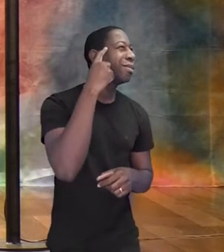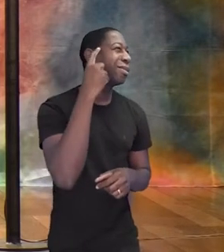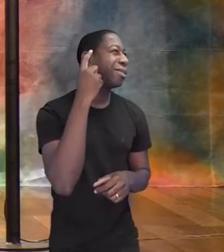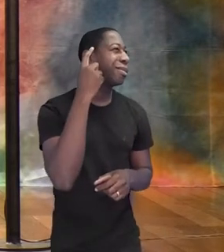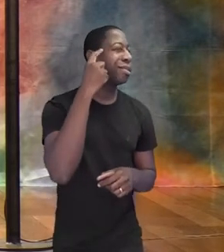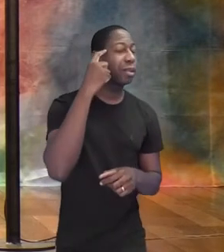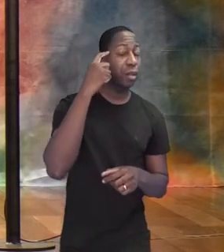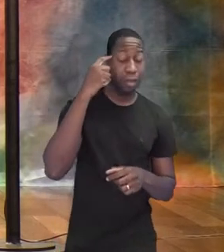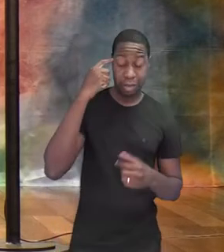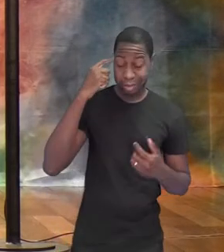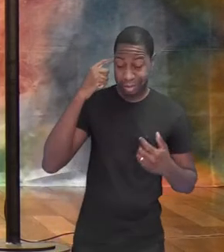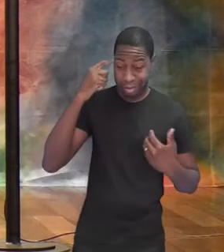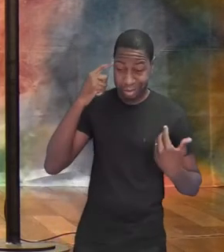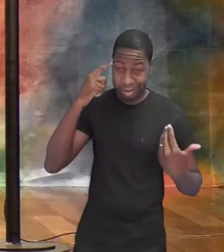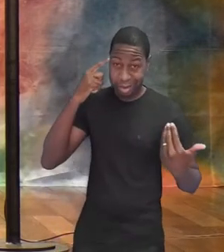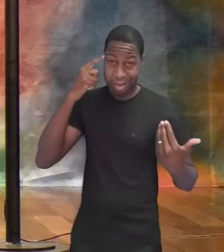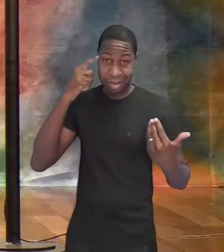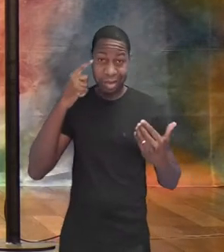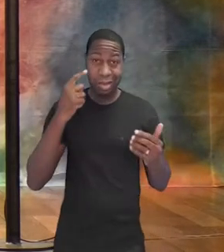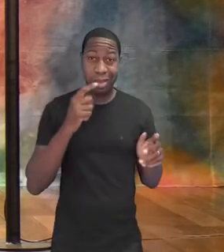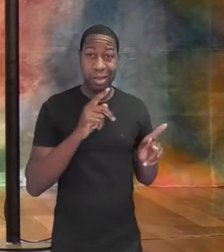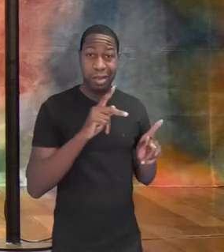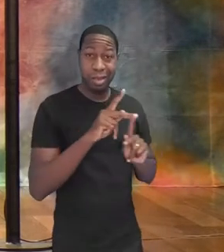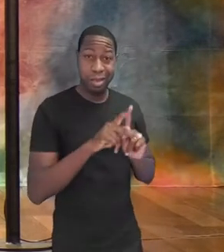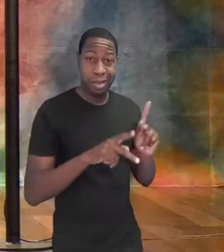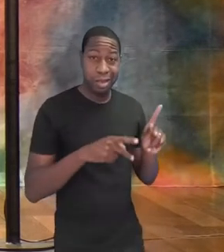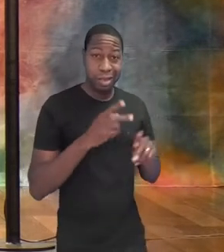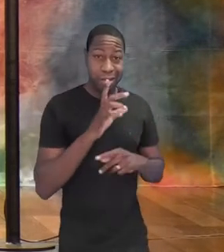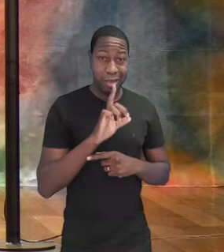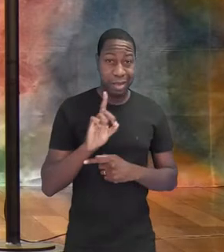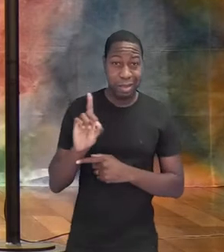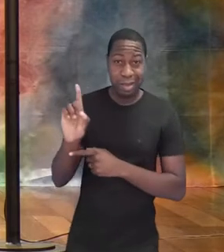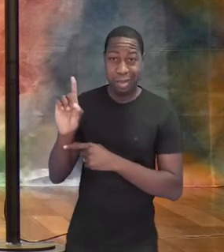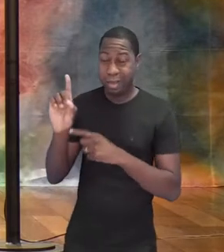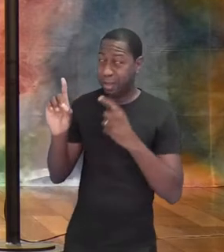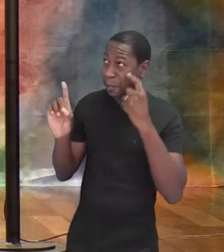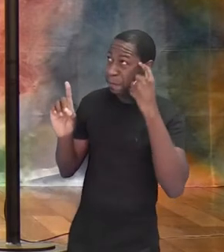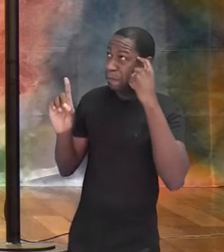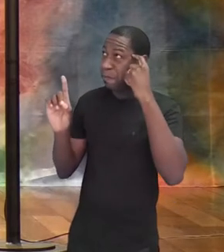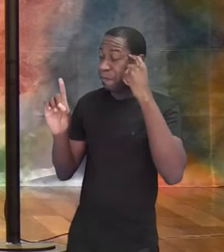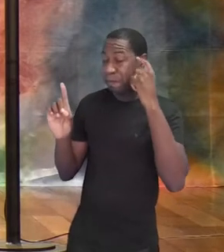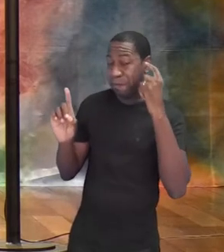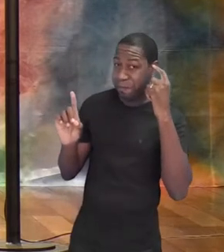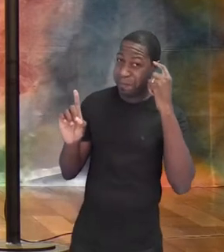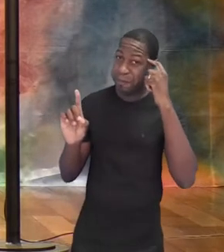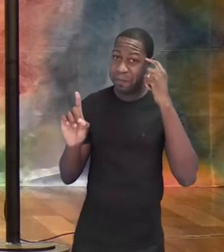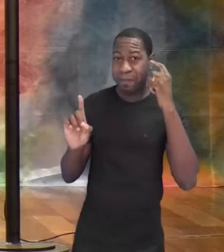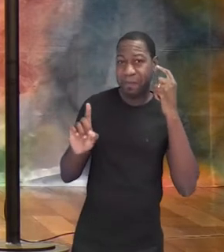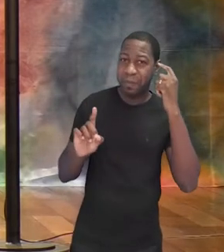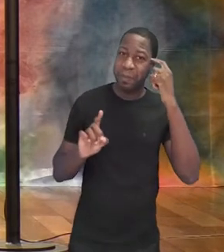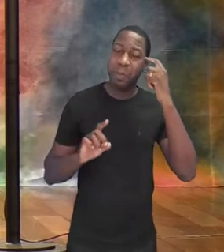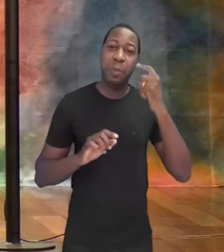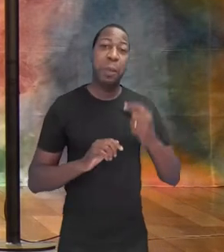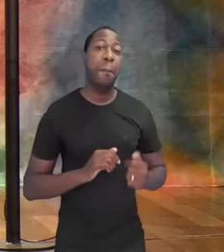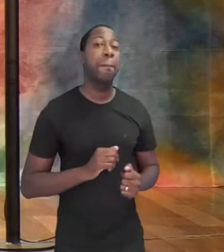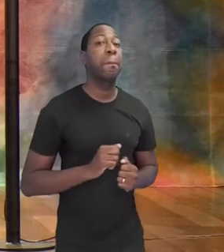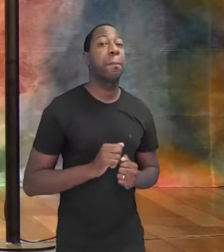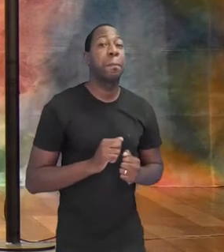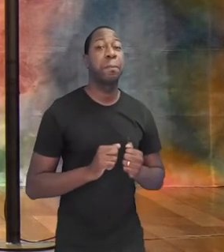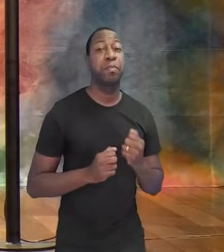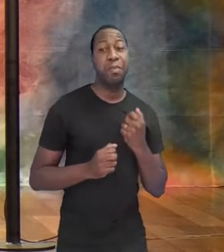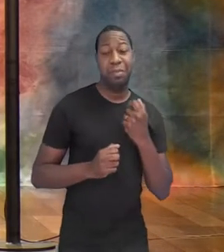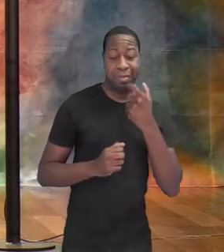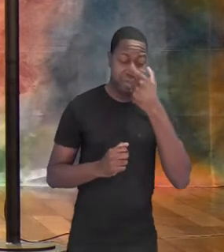os Pirineus, o Caiçaras. Se um Deus morrer, irei no Piauí buscar outro.